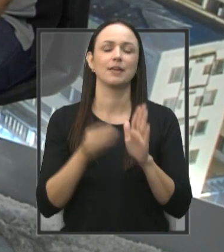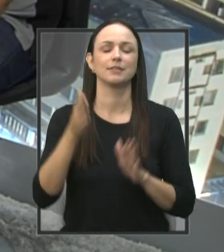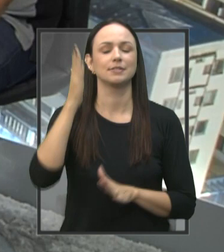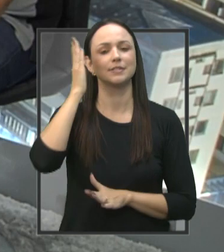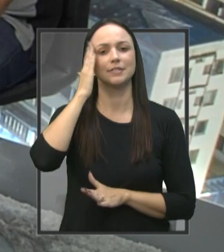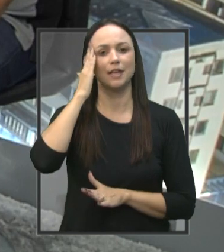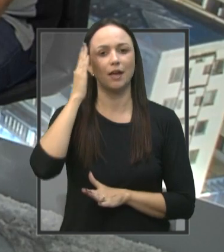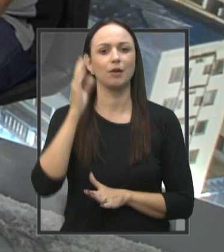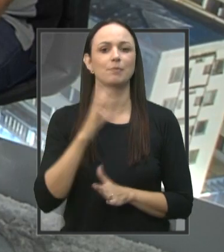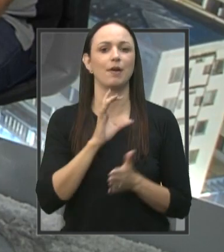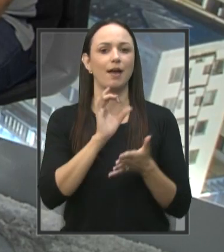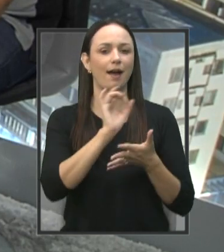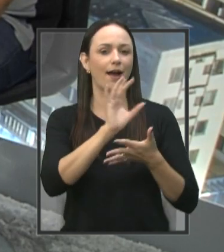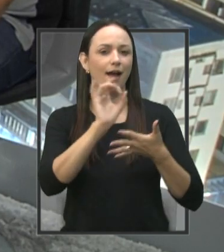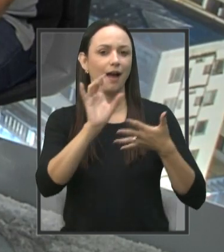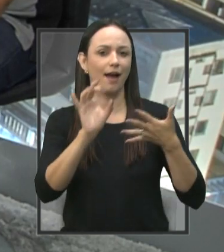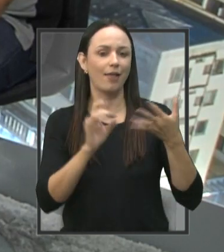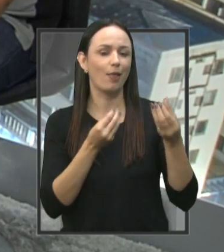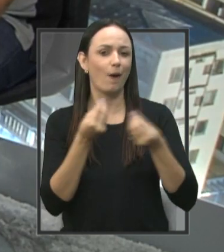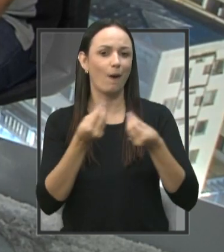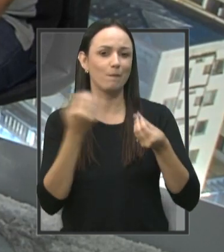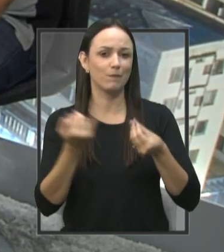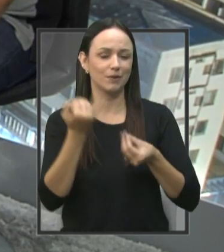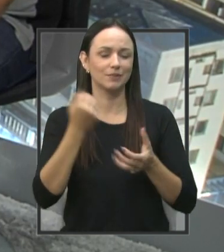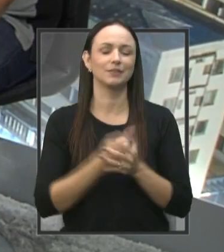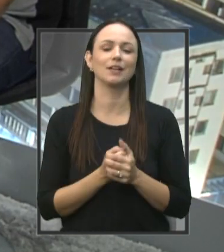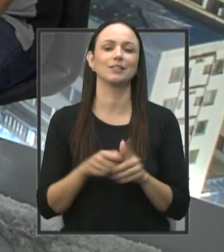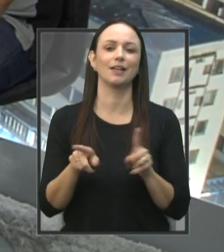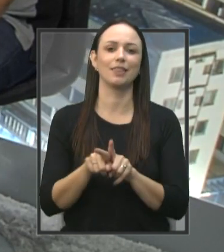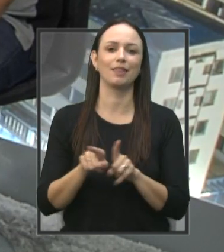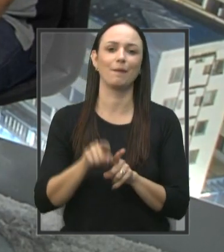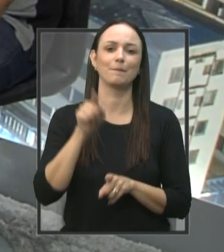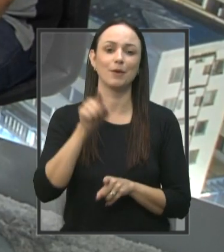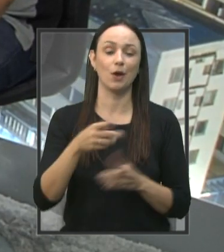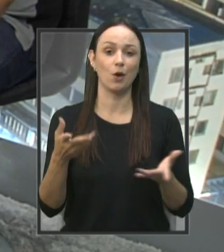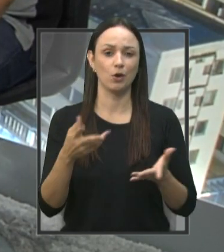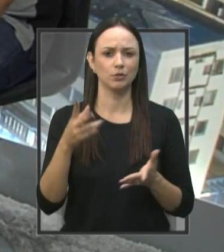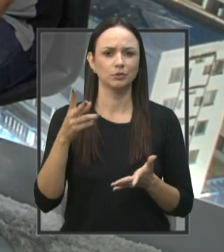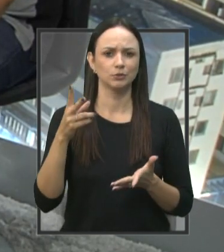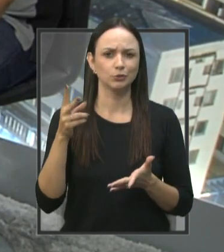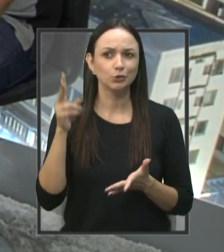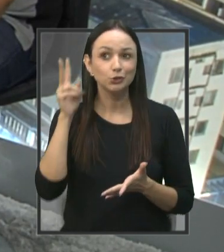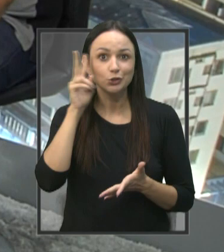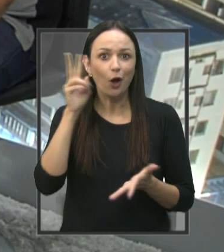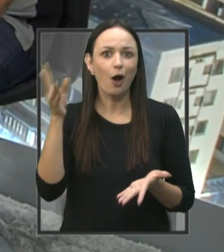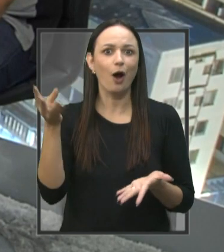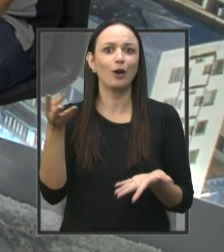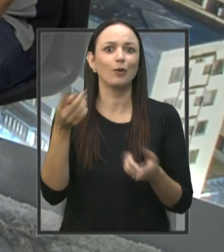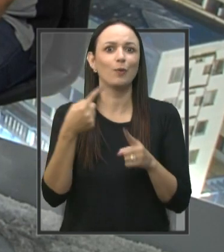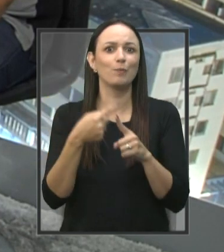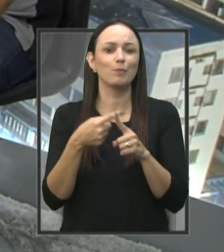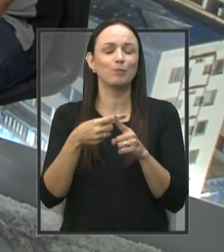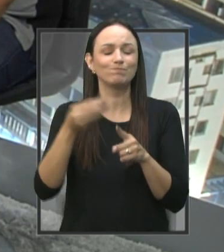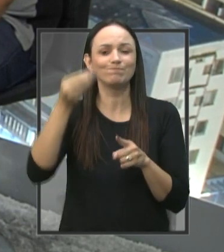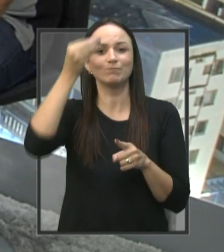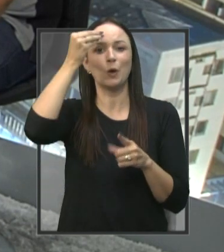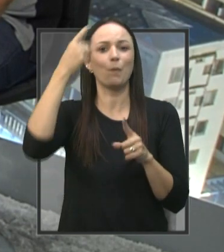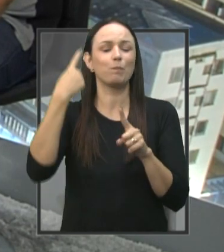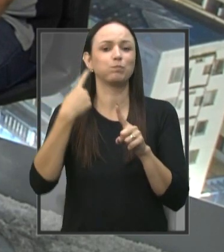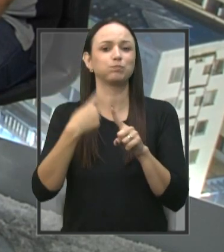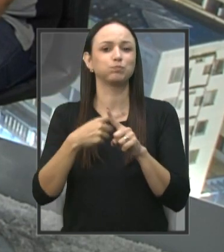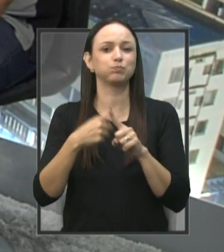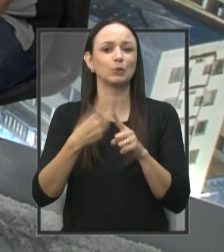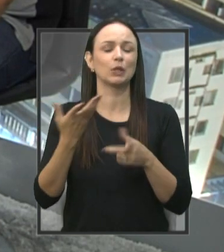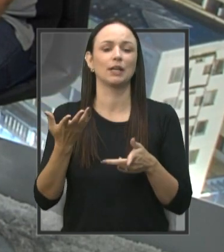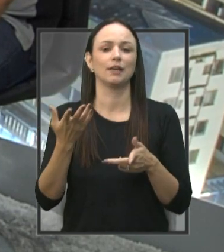sabe muito bem o teor de cada uma delas. E desta vez, inclusive, algo histórico, né? Já que os vereadores tiveram a oportunidade de